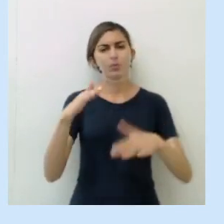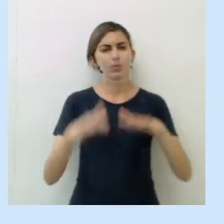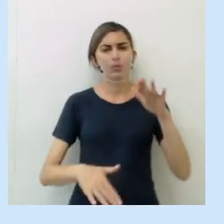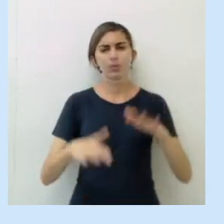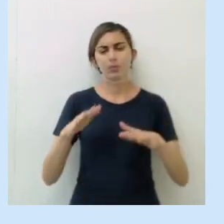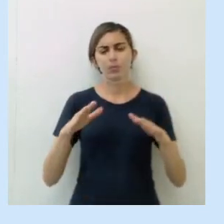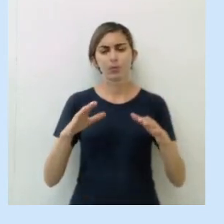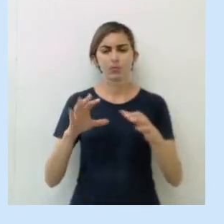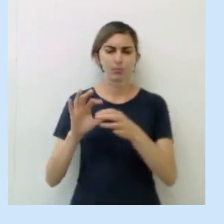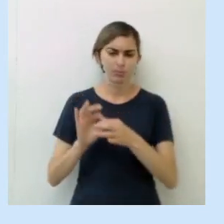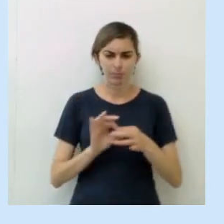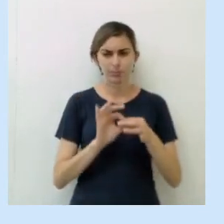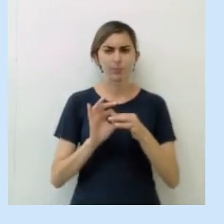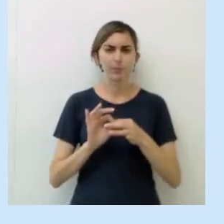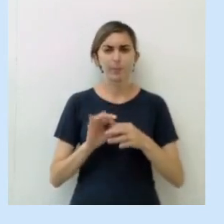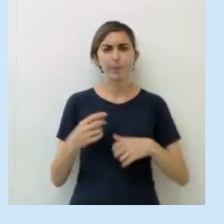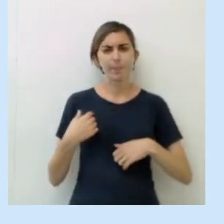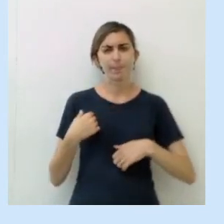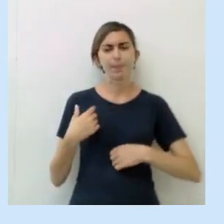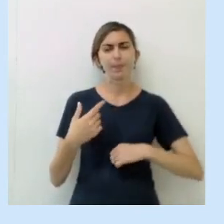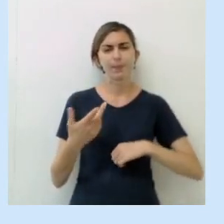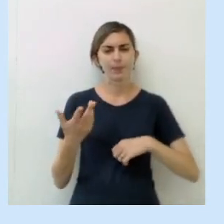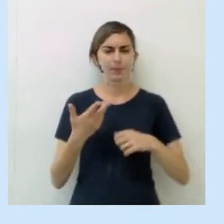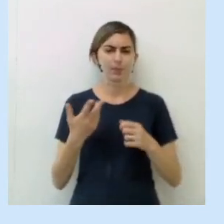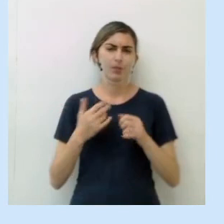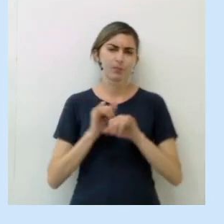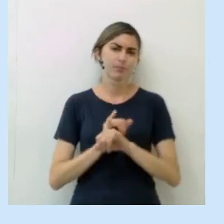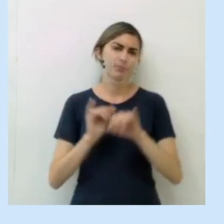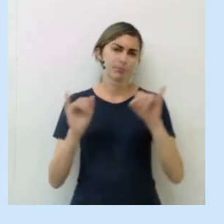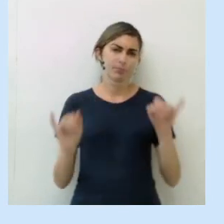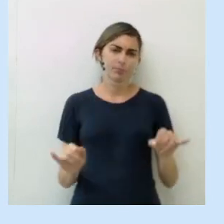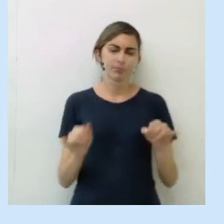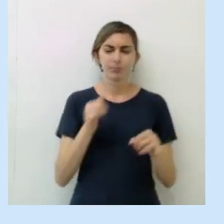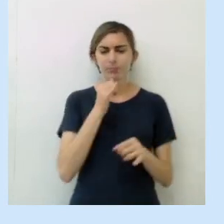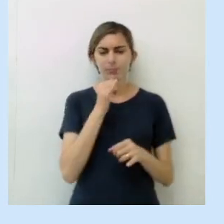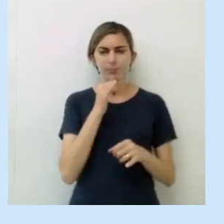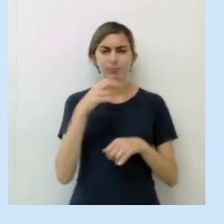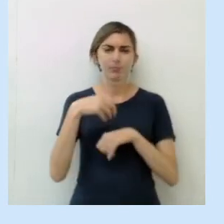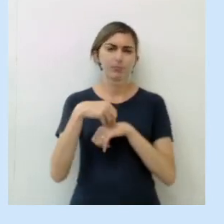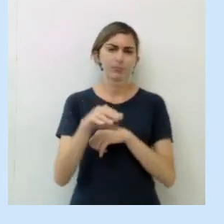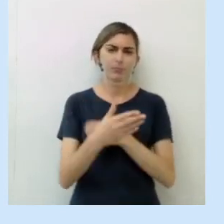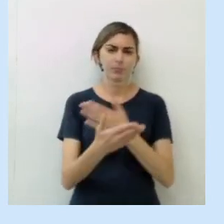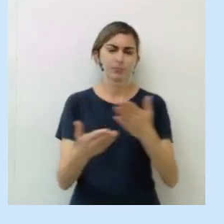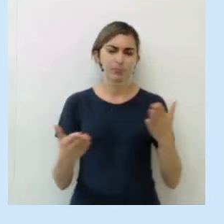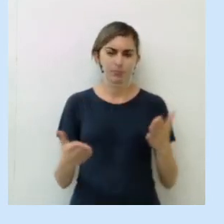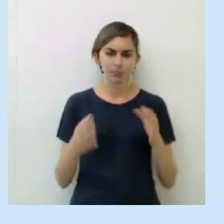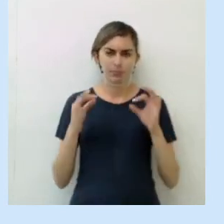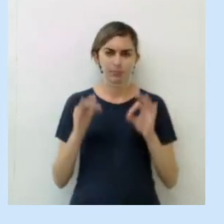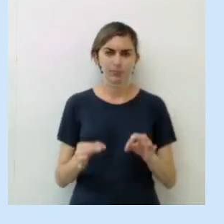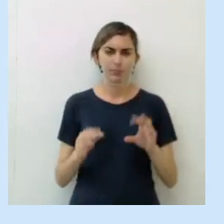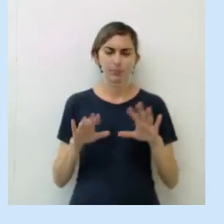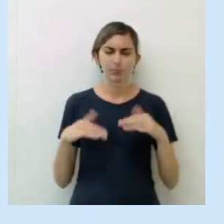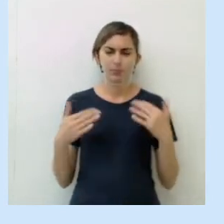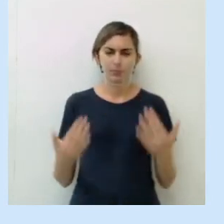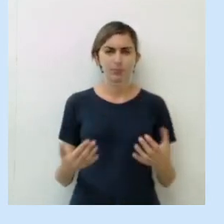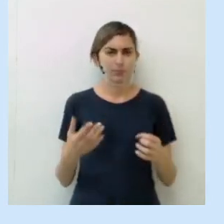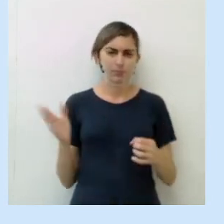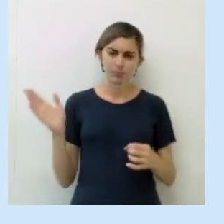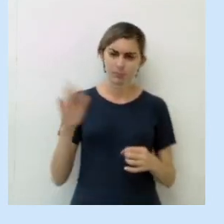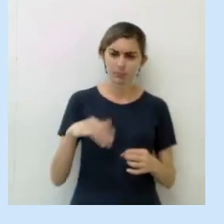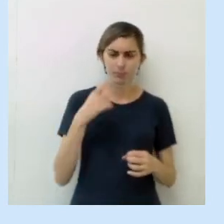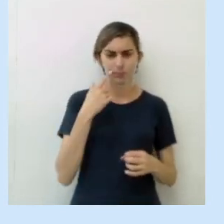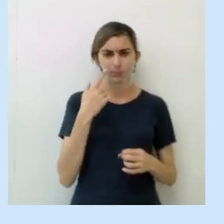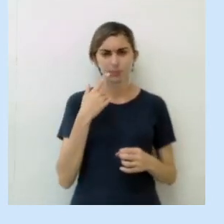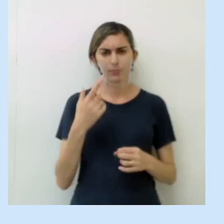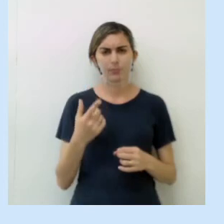da conformação que a questão, ou que o enunciado, ou que o exemplo traga para a gente. Beleza? Então, bora ver